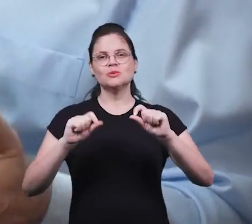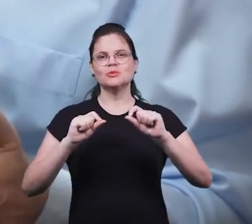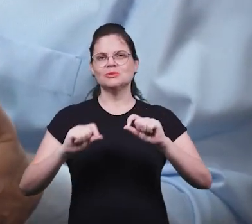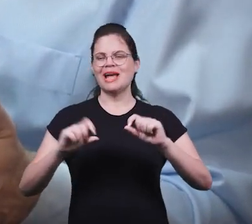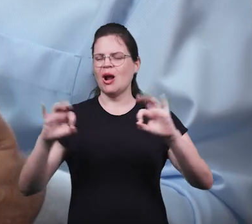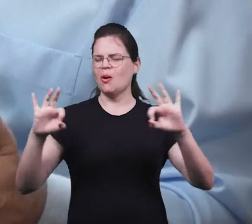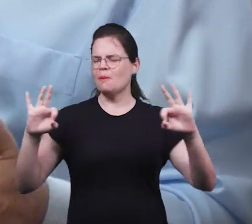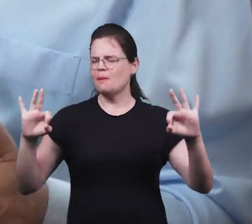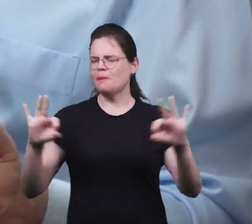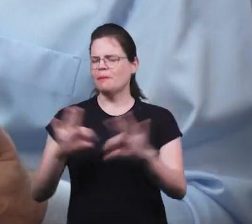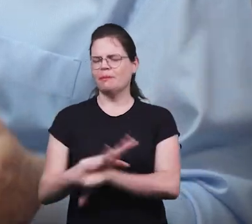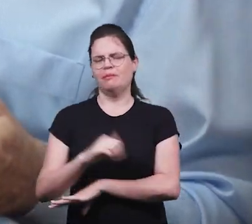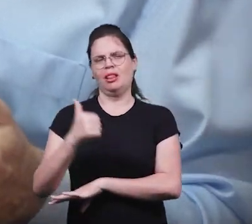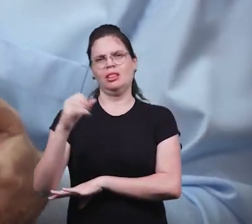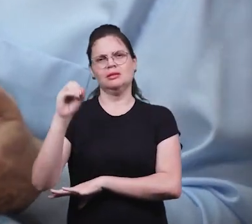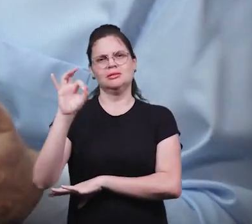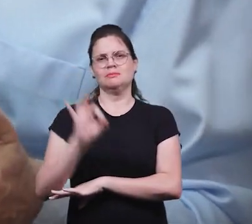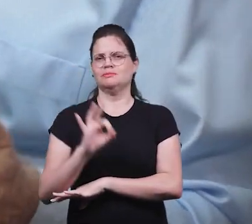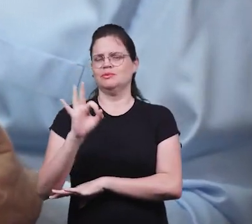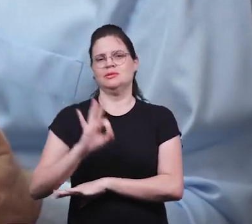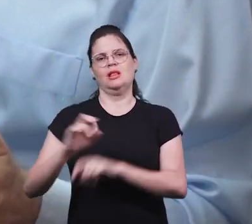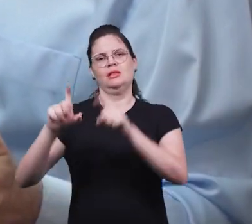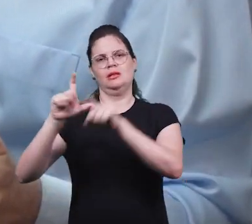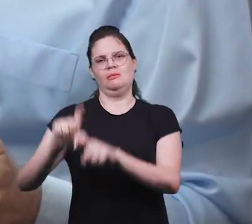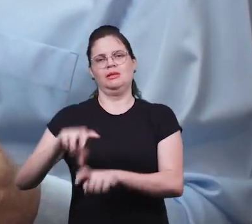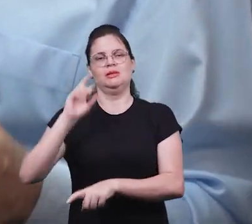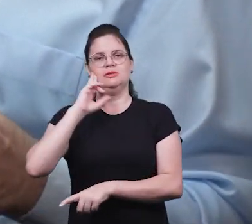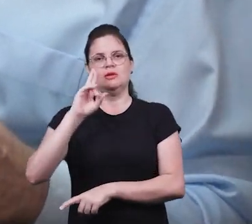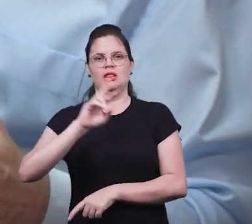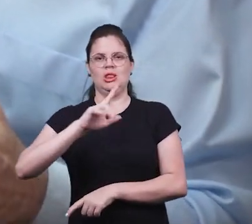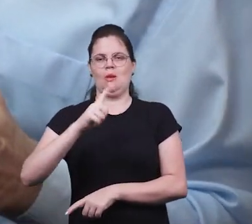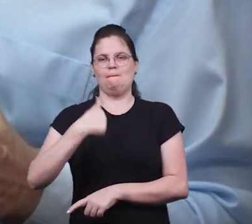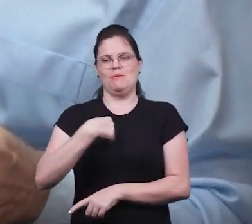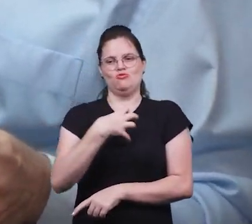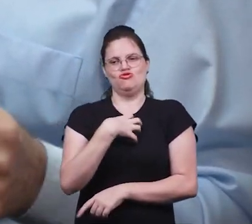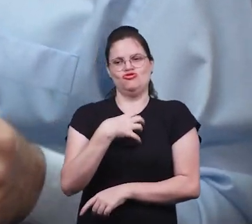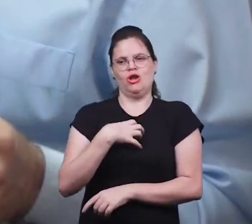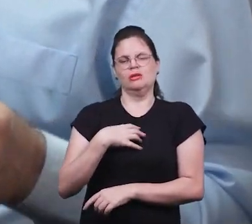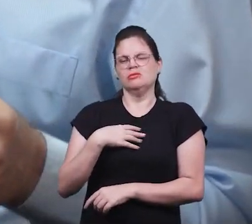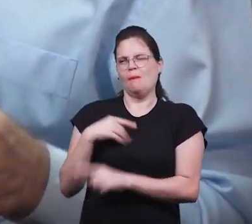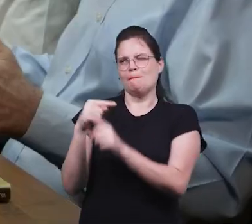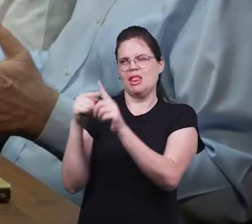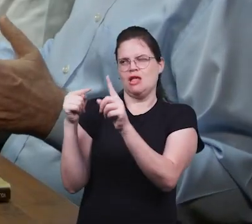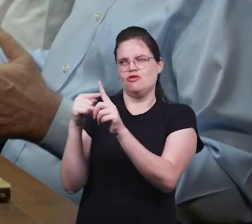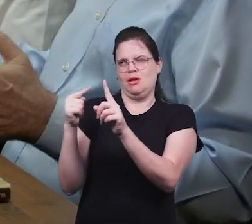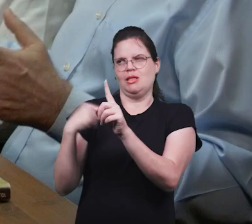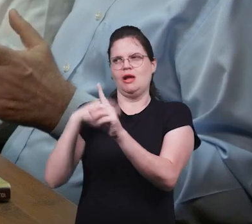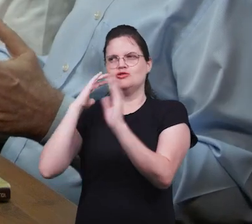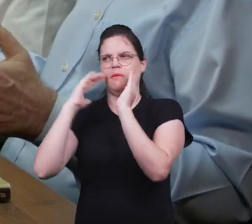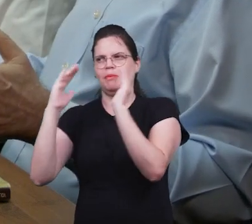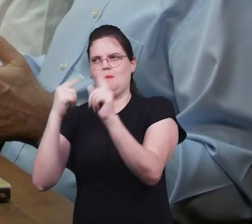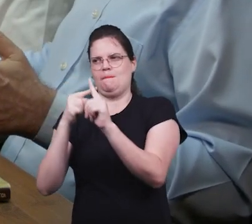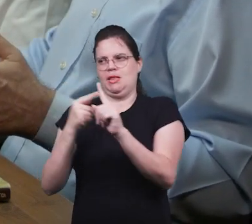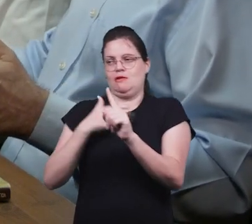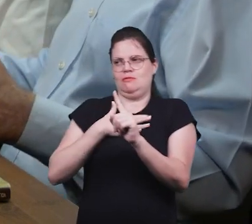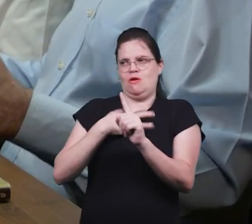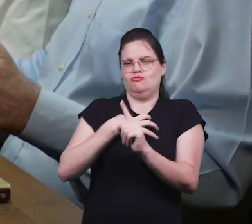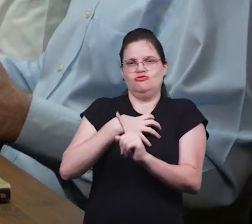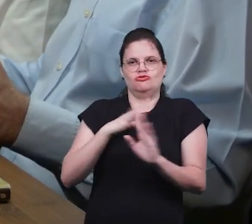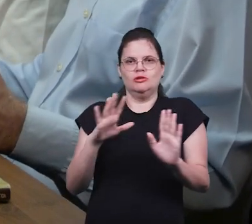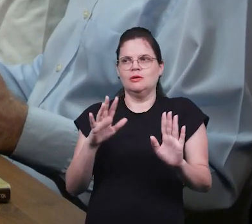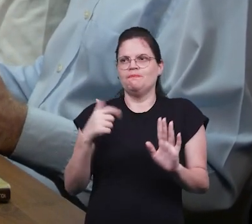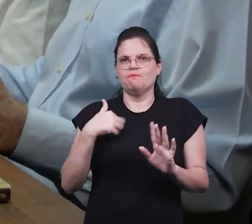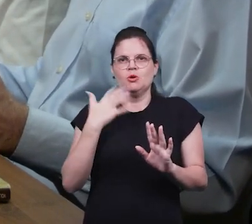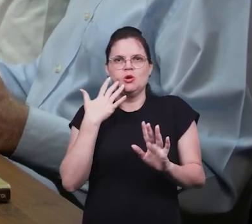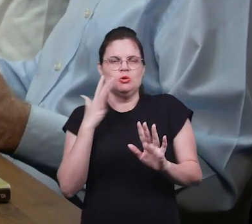dependência do Espírito Santo. Noé não deu um jeitinho, vamos fazer alguma coisa aqui para ver... Uma adaptação, né? Uma adaptação. Eu não sei para onde a